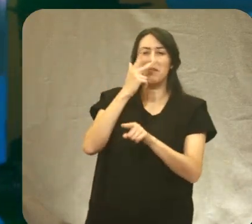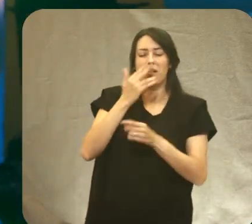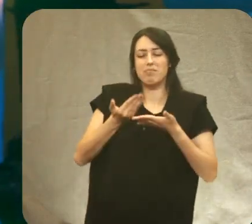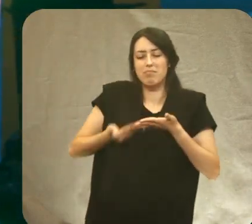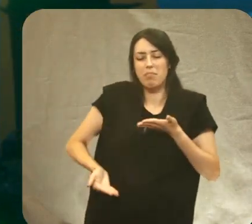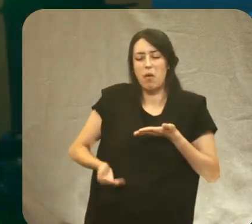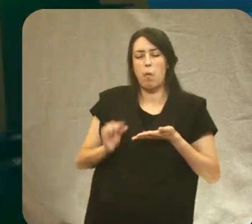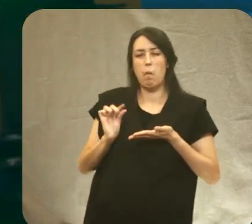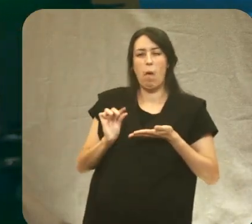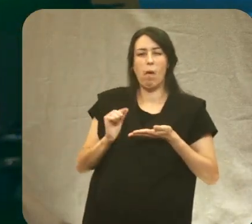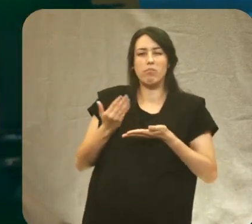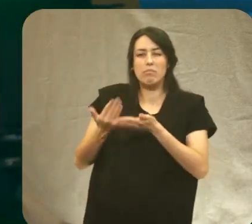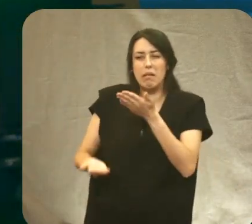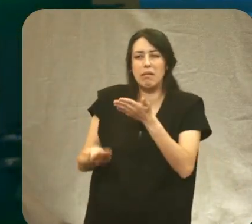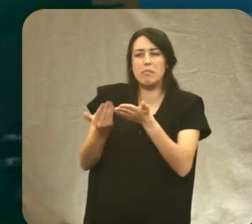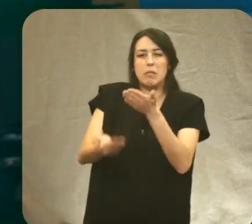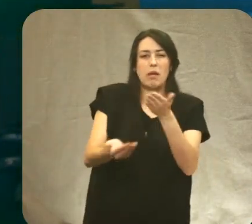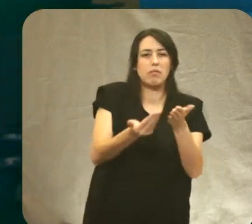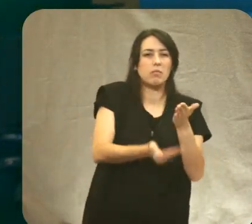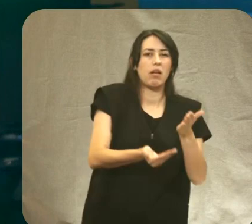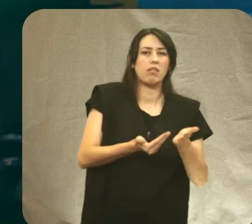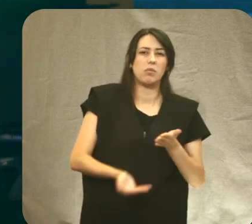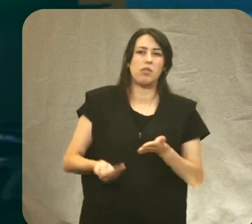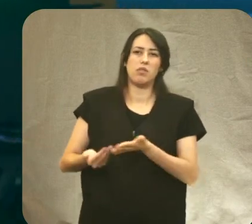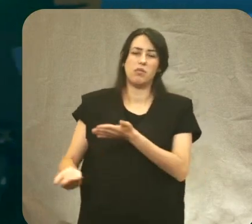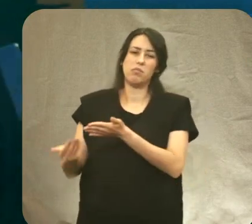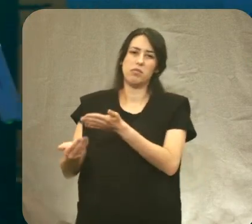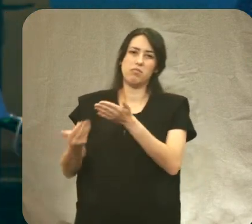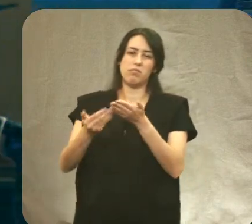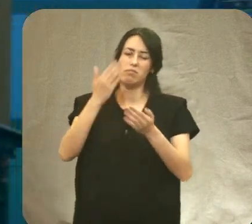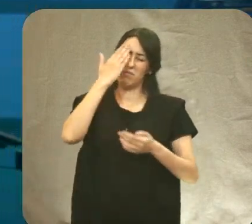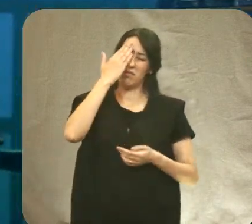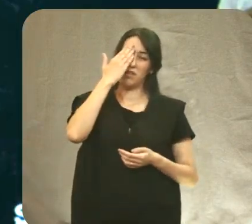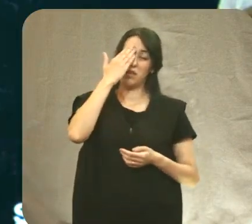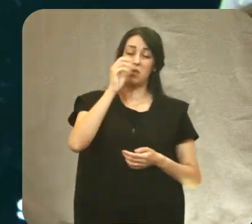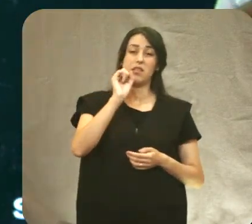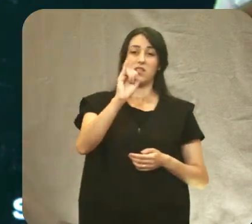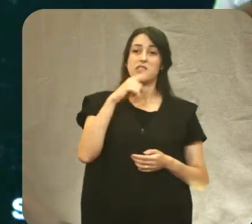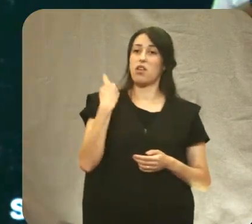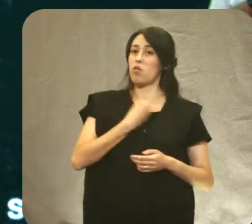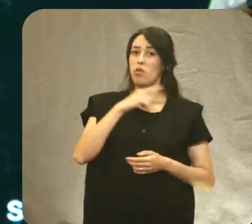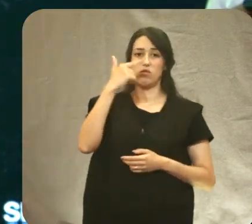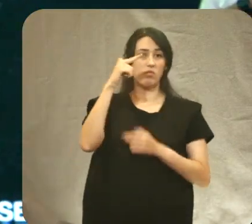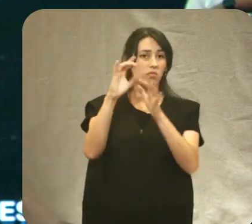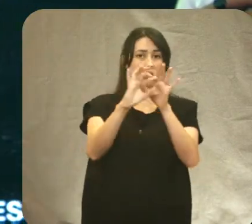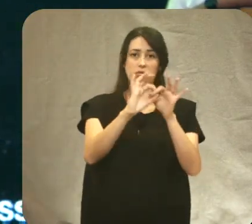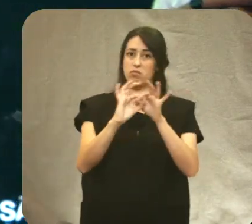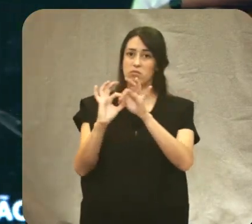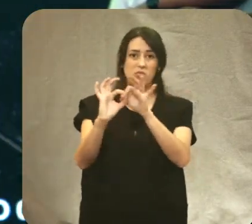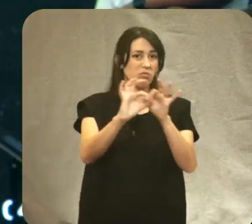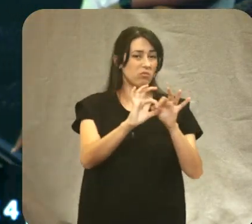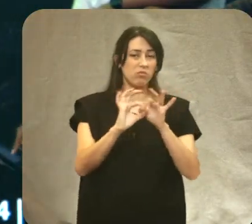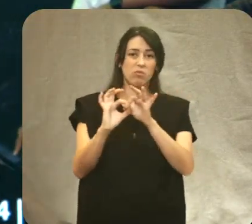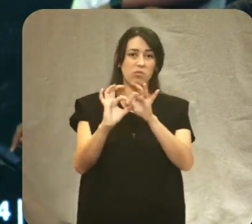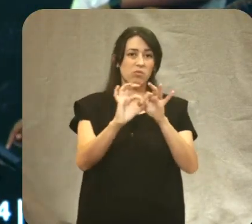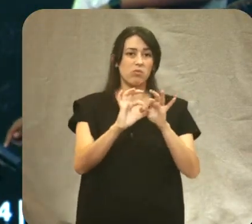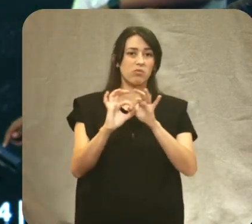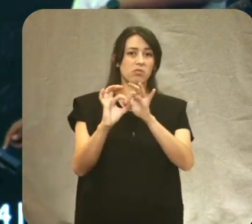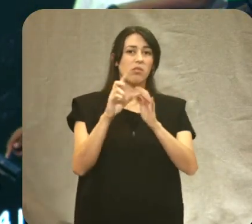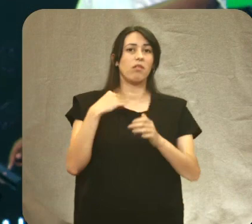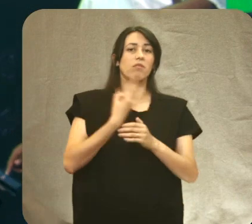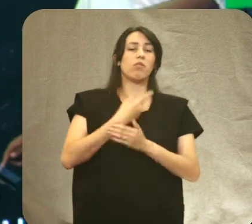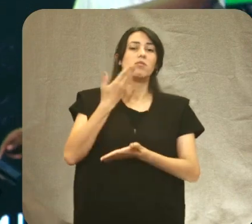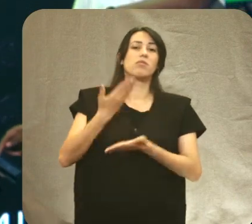do Ronald. Sabe, quando não andamos juntos, perdemos o privilégio de ver